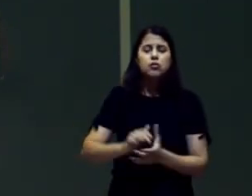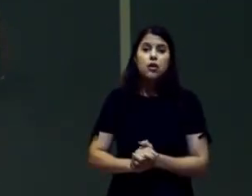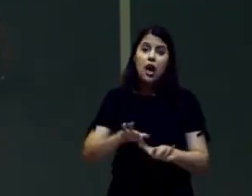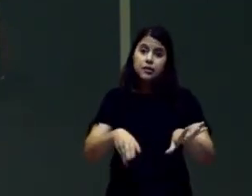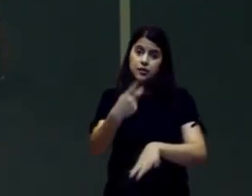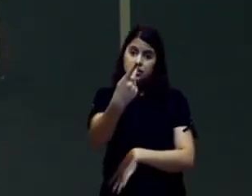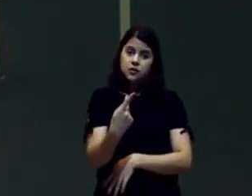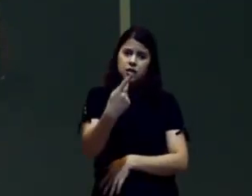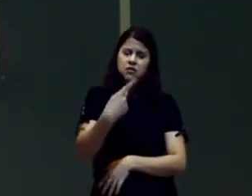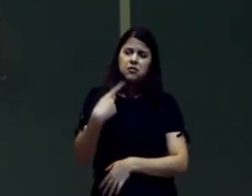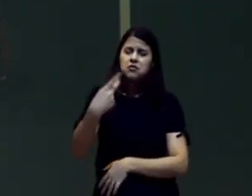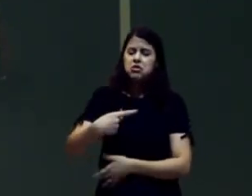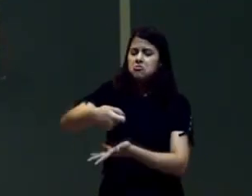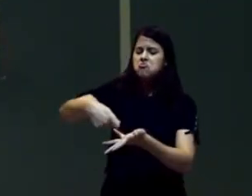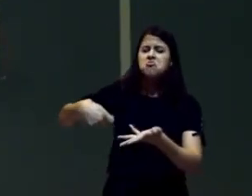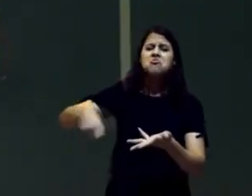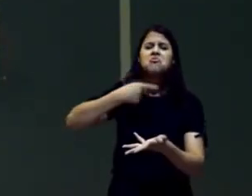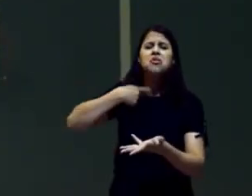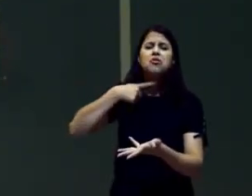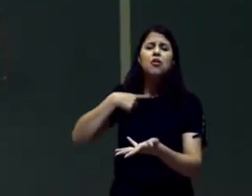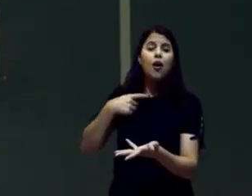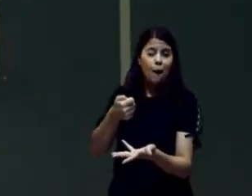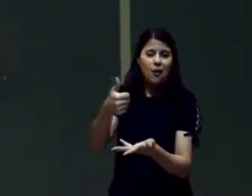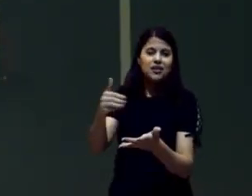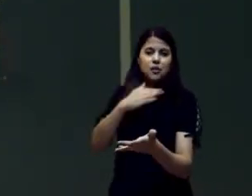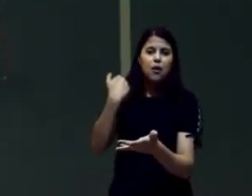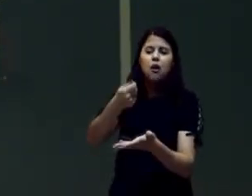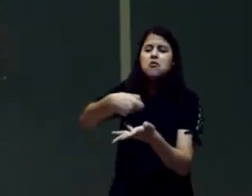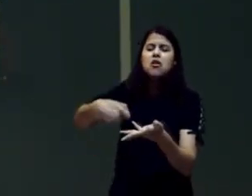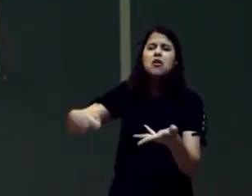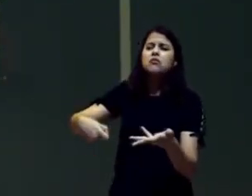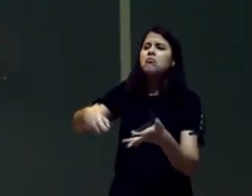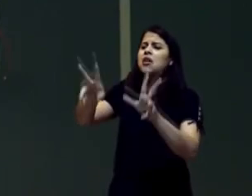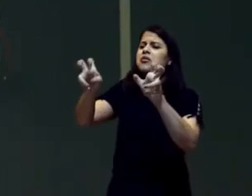falar, escolhêssemos uma outra proposta para tratar, mas Paulo não.